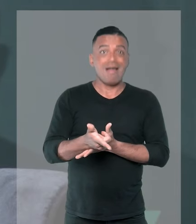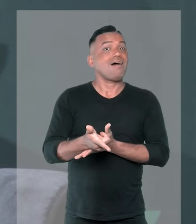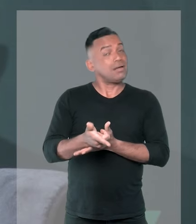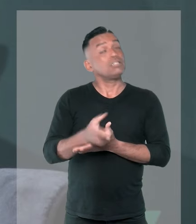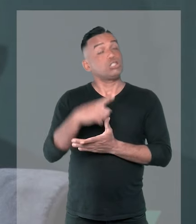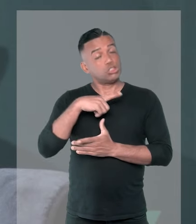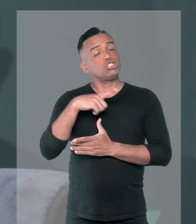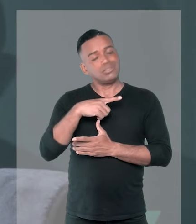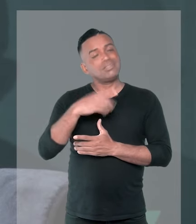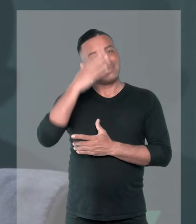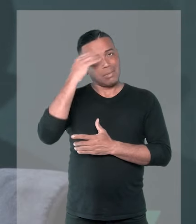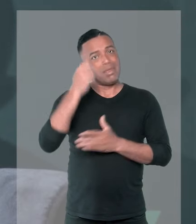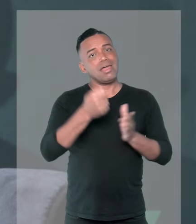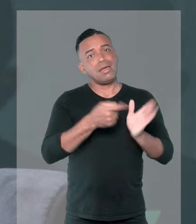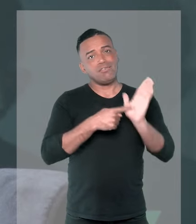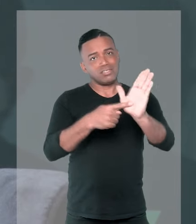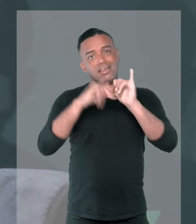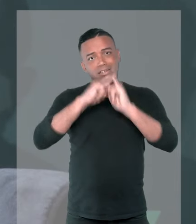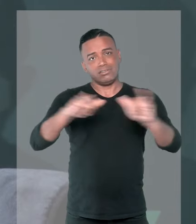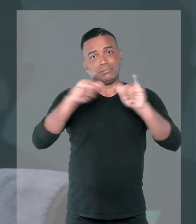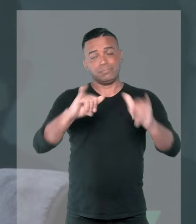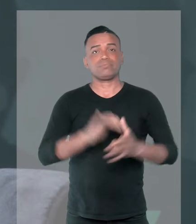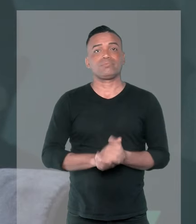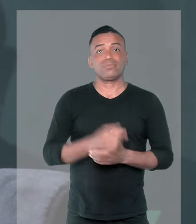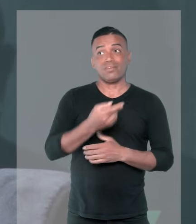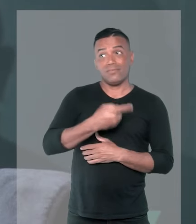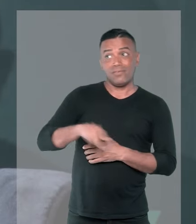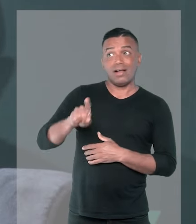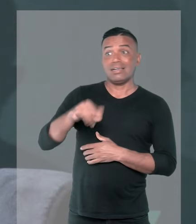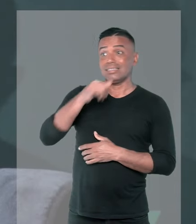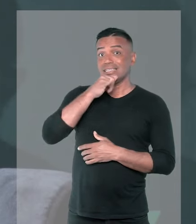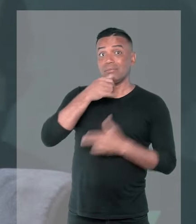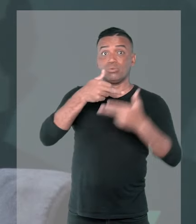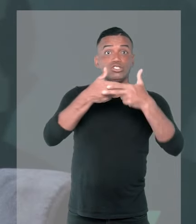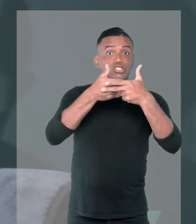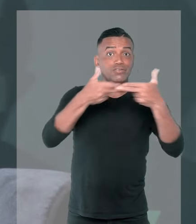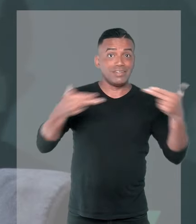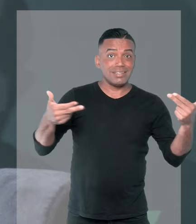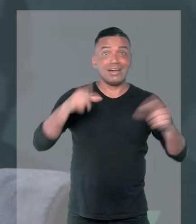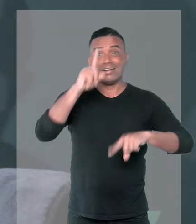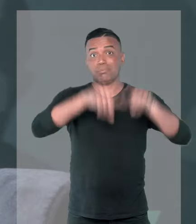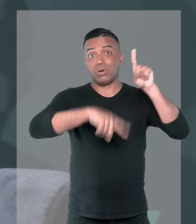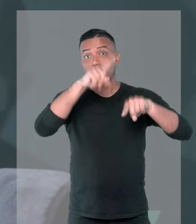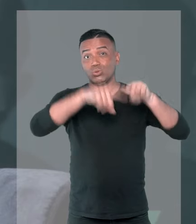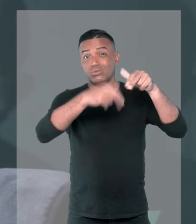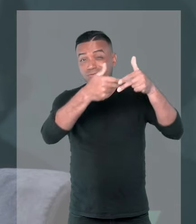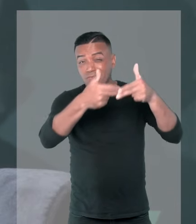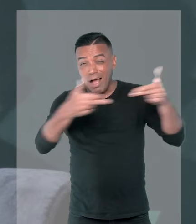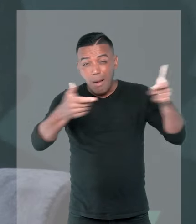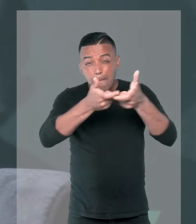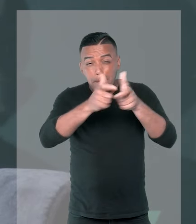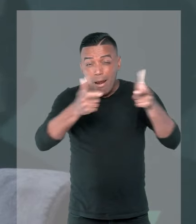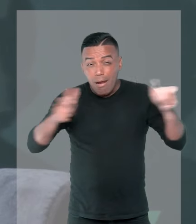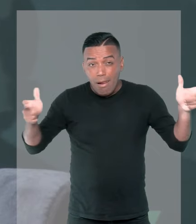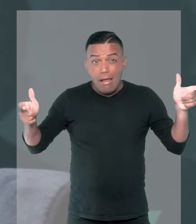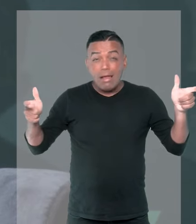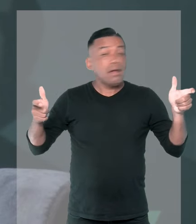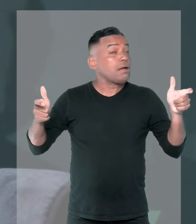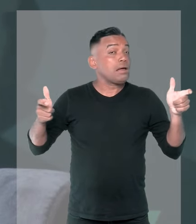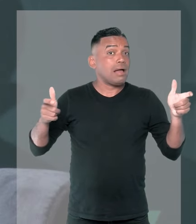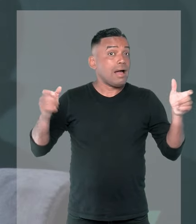de você bastava saber que você tinha Quando você vai para um universo onde a diversidade variedade de produtos é grande demais e o suprimento é quase